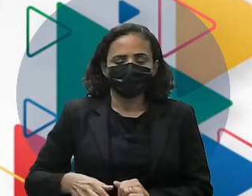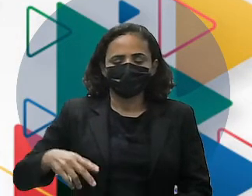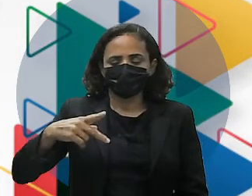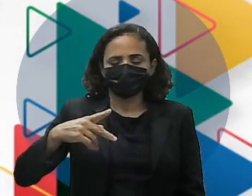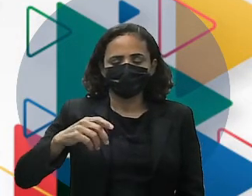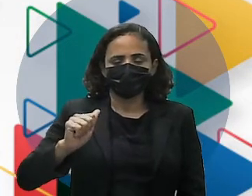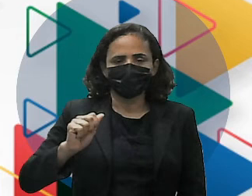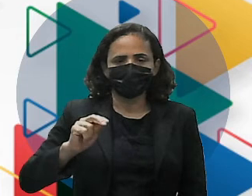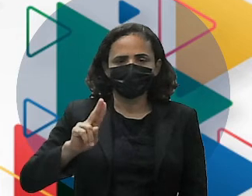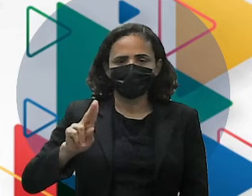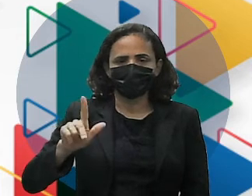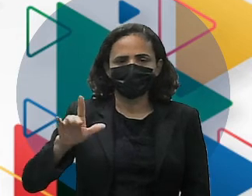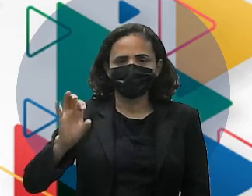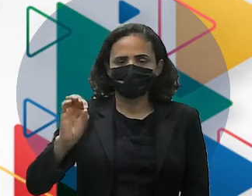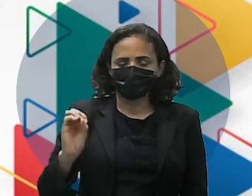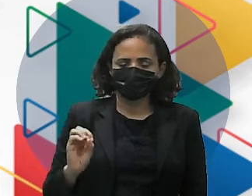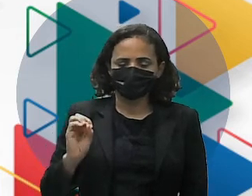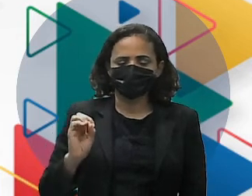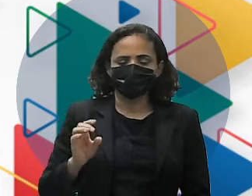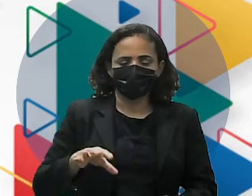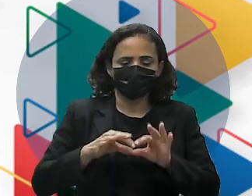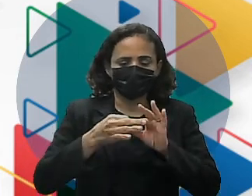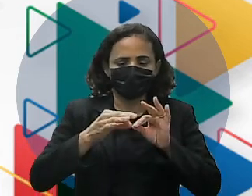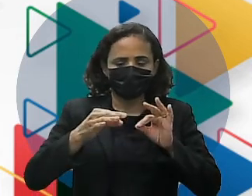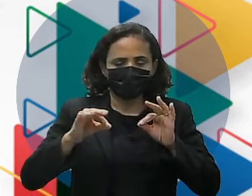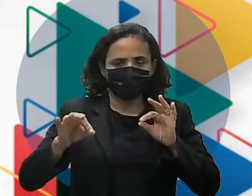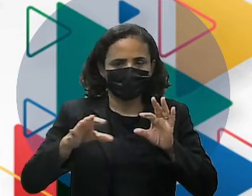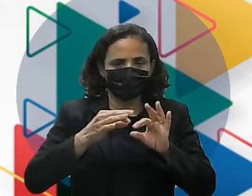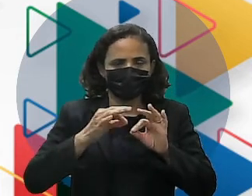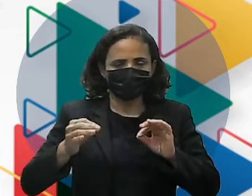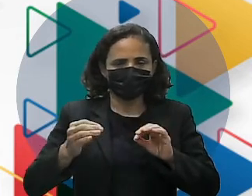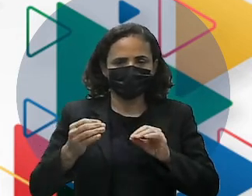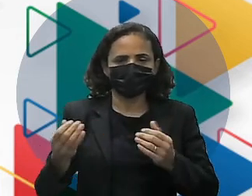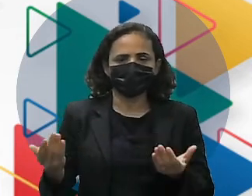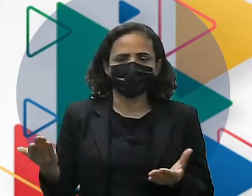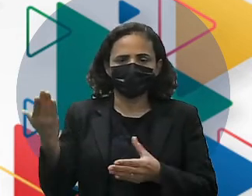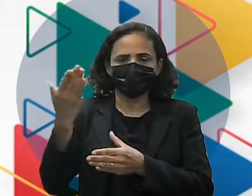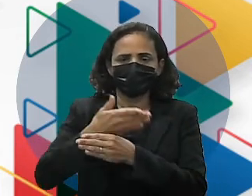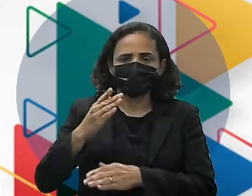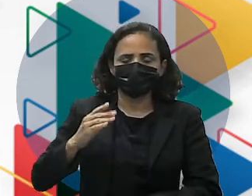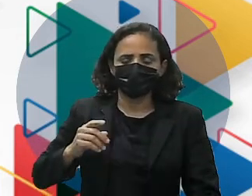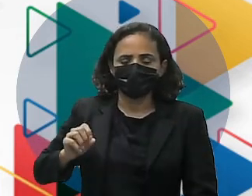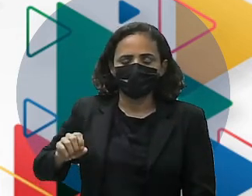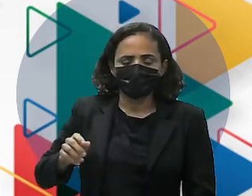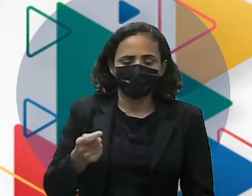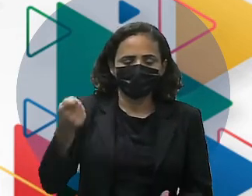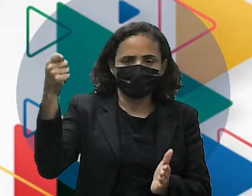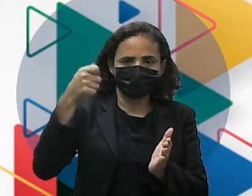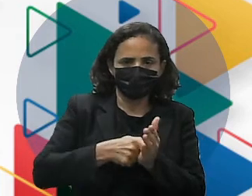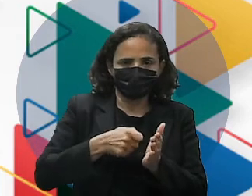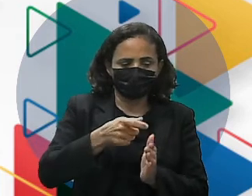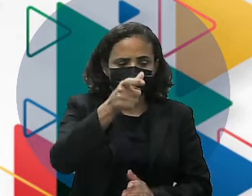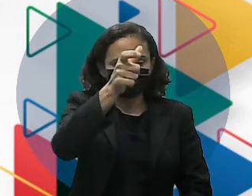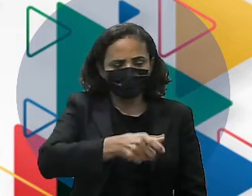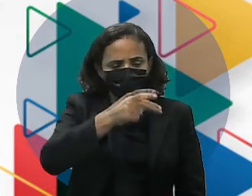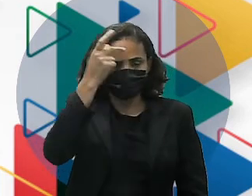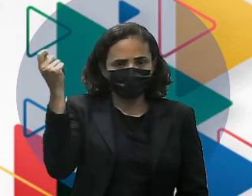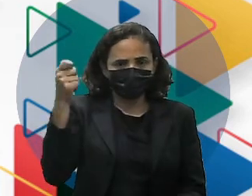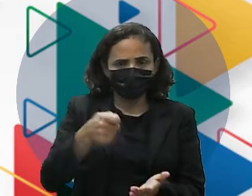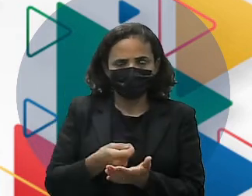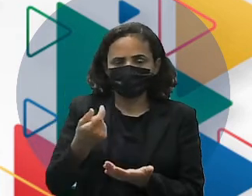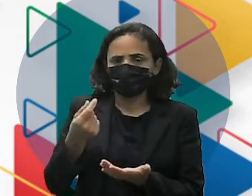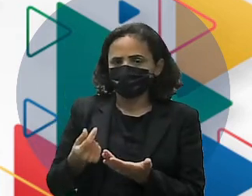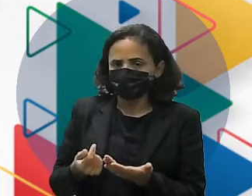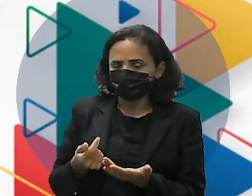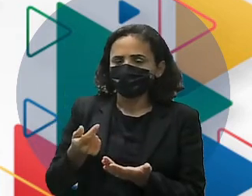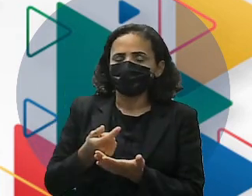Paulo disse assim, a distância percorrida por um táxi e o valor a ser pago pelo passageiro são